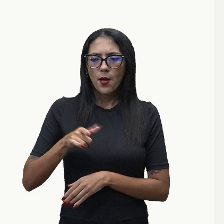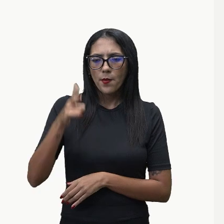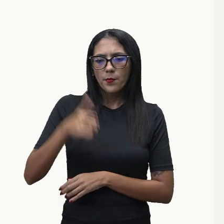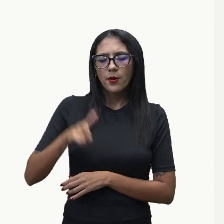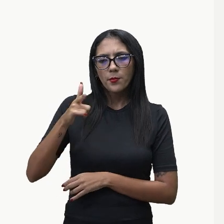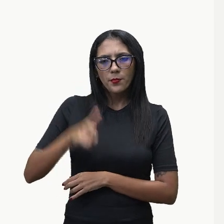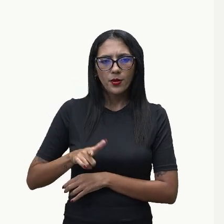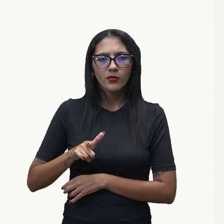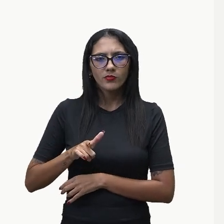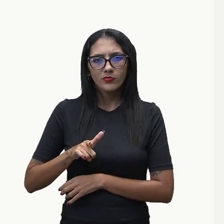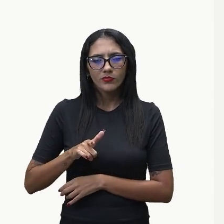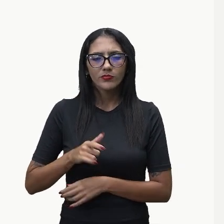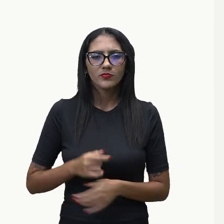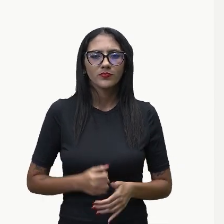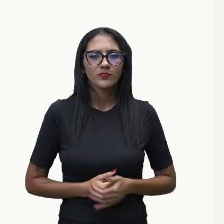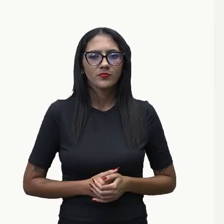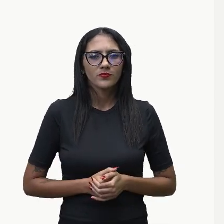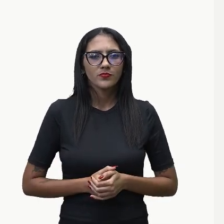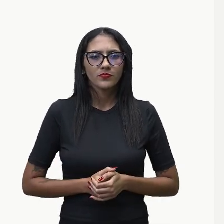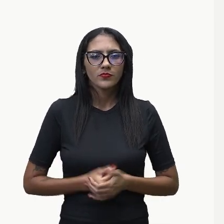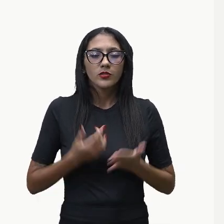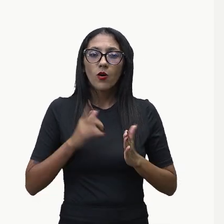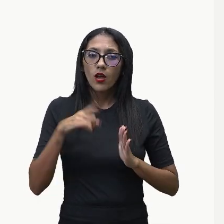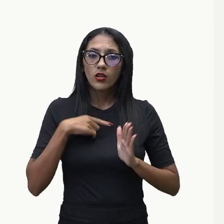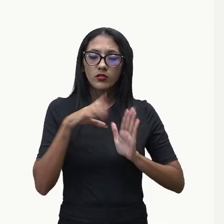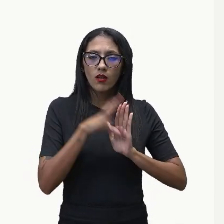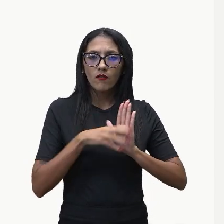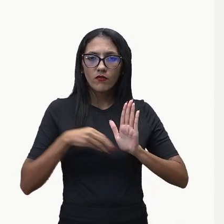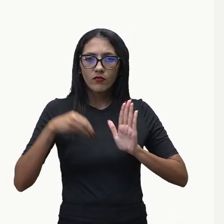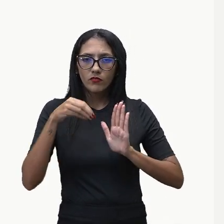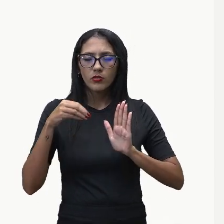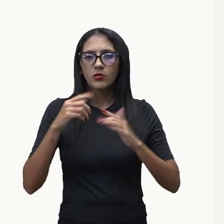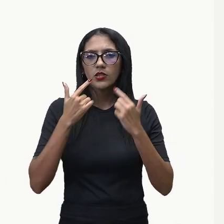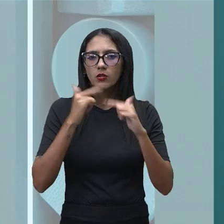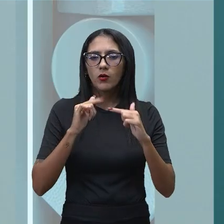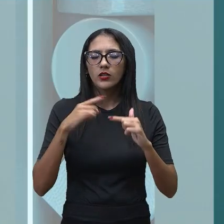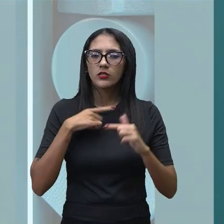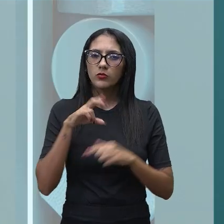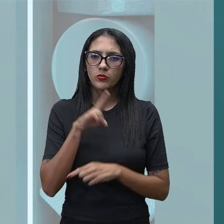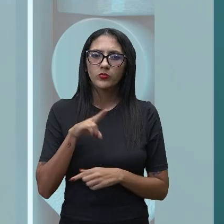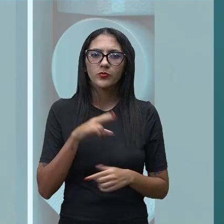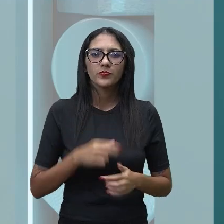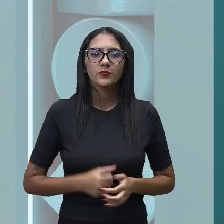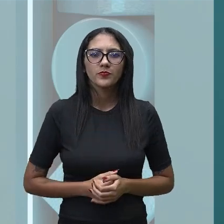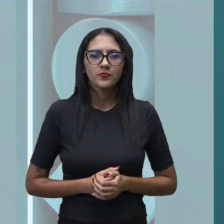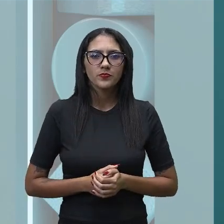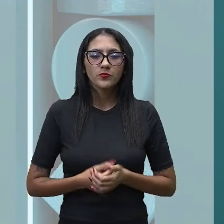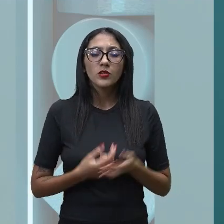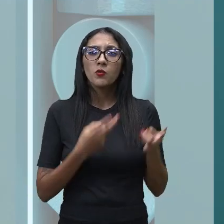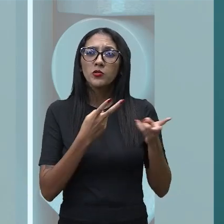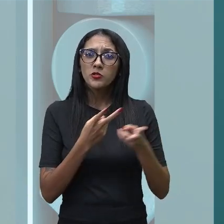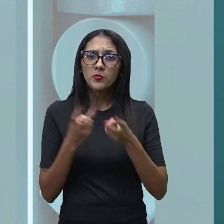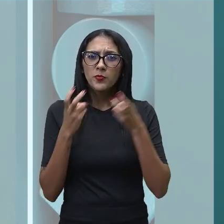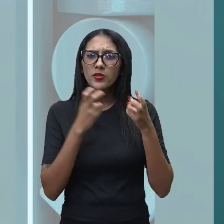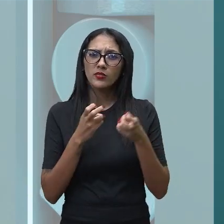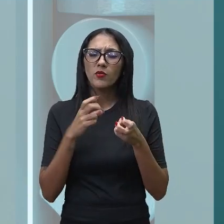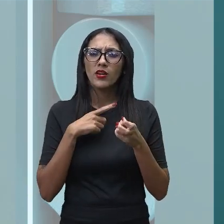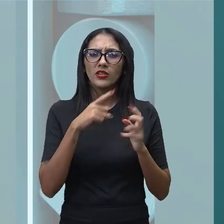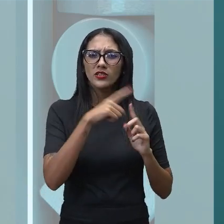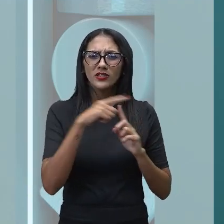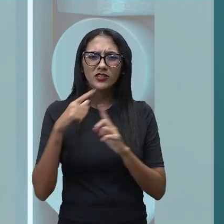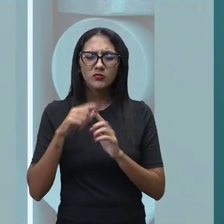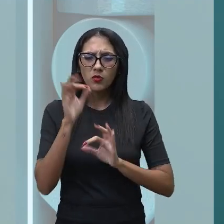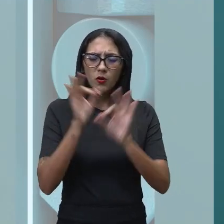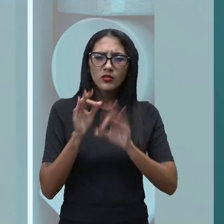intencional, ok? Então observe que é a figura de linguagem que trabalha exatamente com a repetição. Então podemos observar que as figuras de linguagem, as figuras de